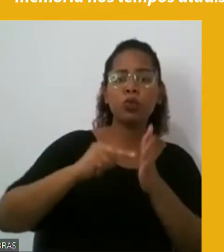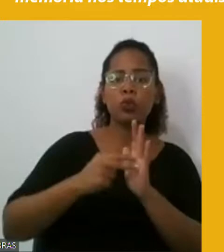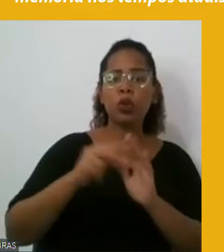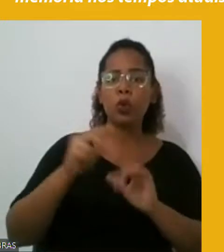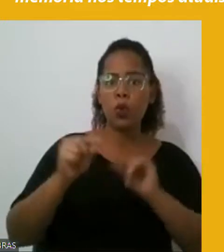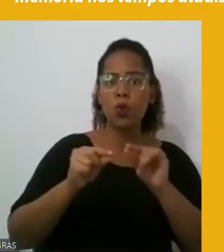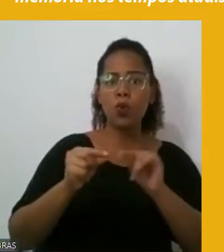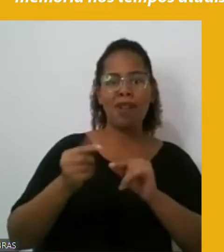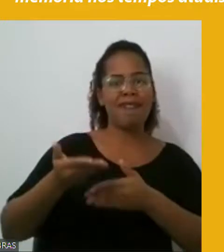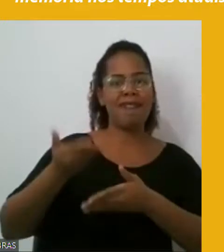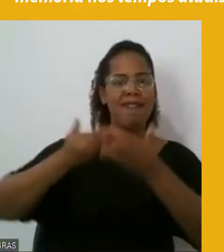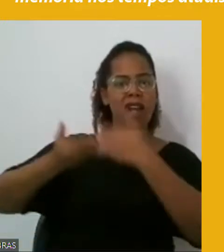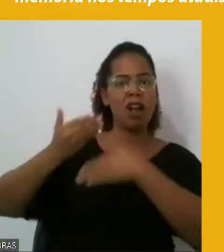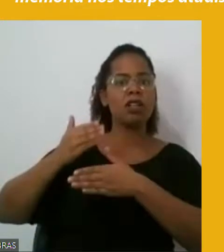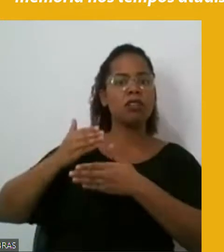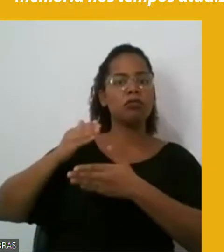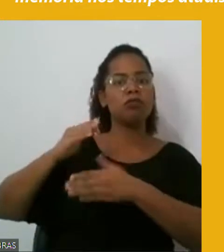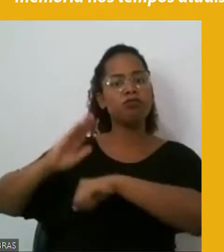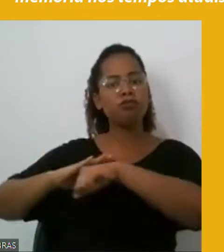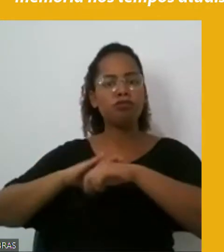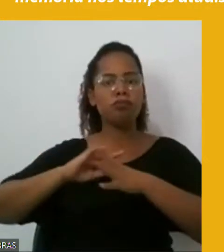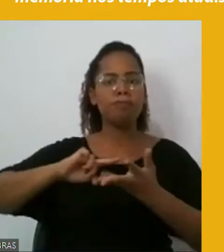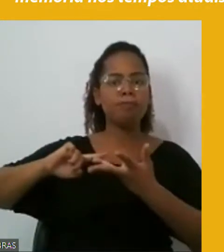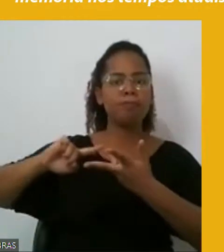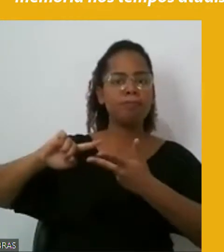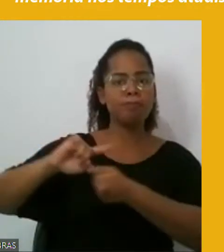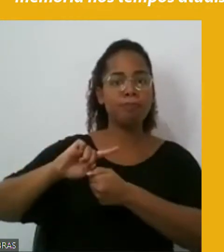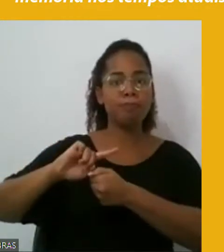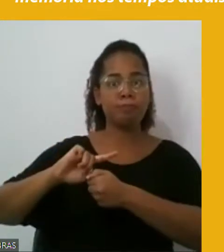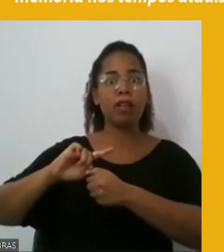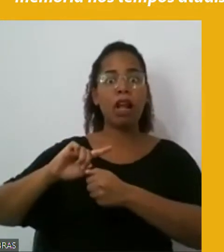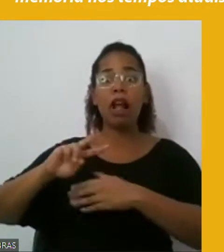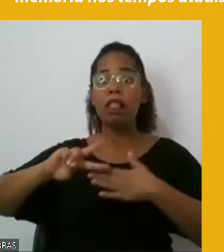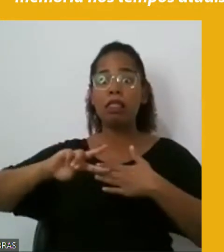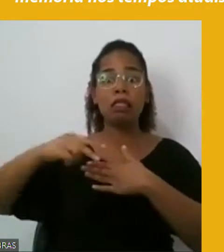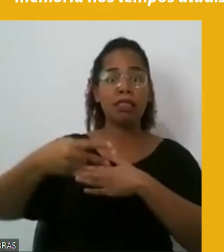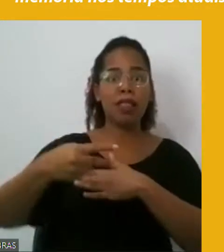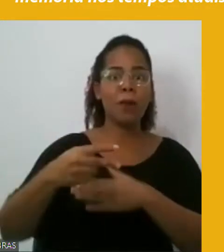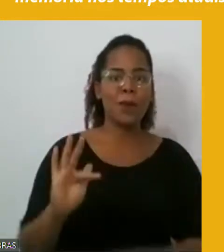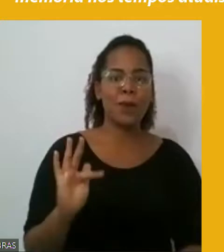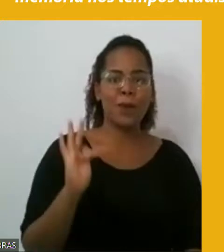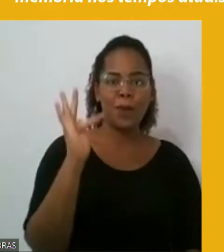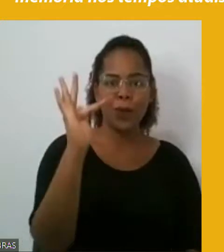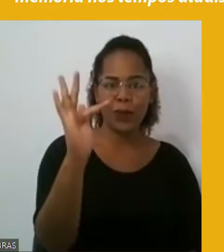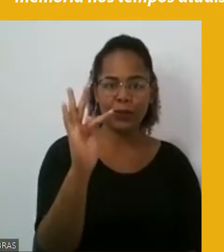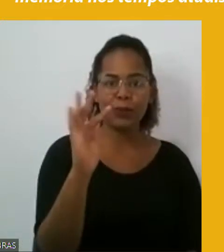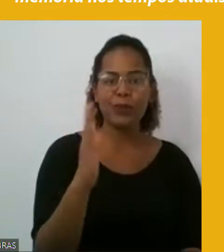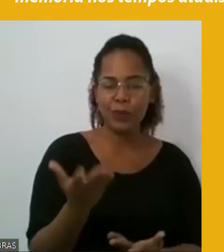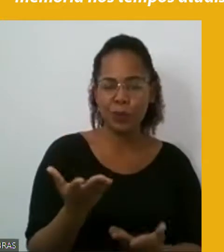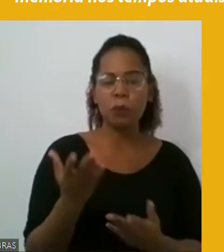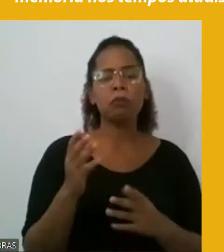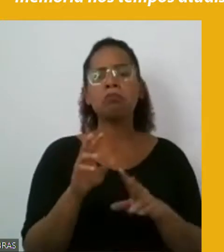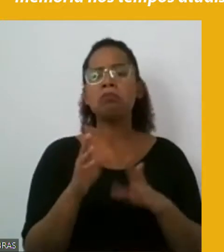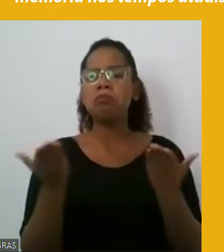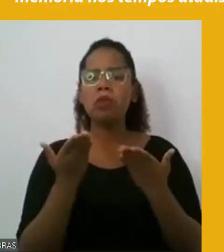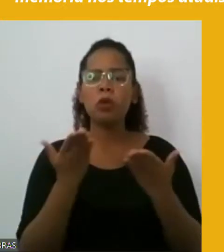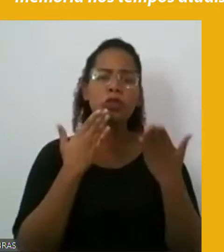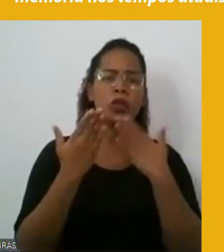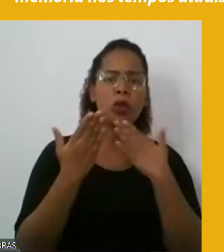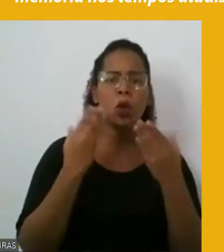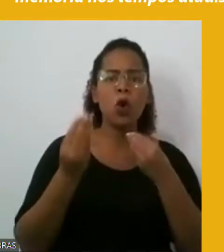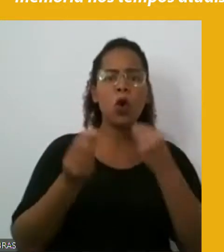exatamente a intenção é ver quais vão ser as consequências no âmbito tanto pessoal quanto